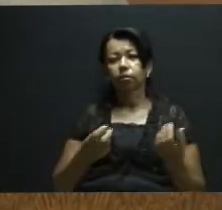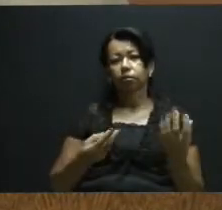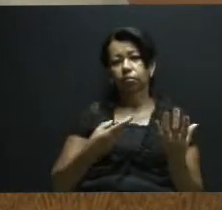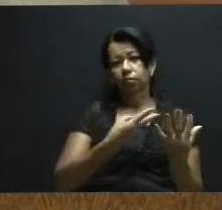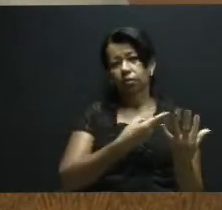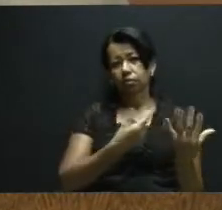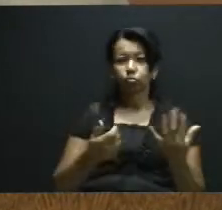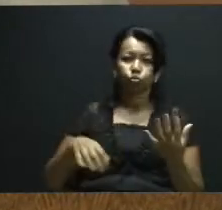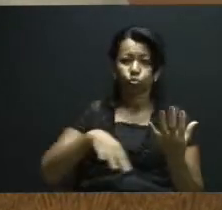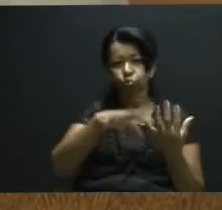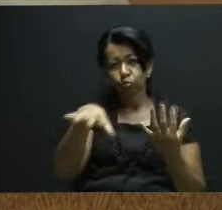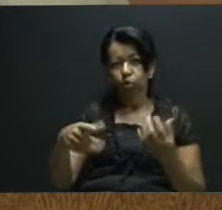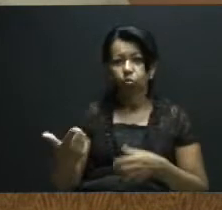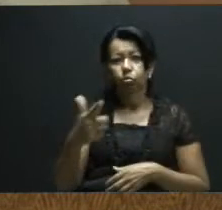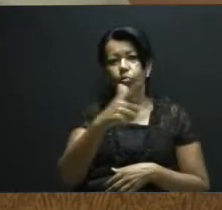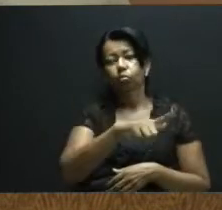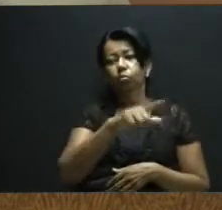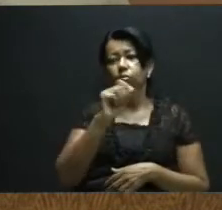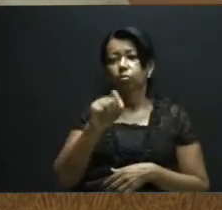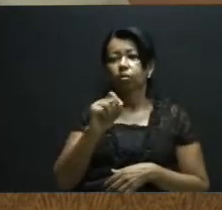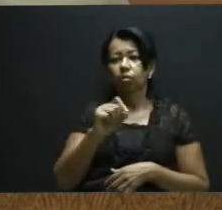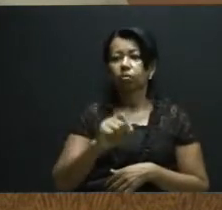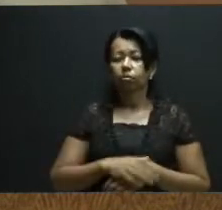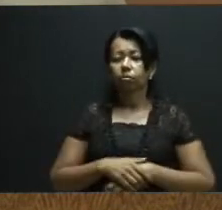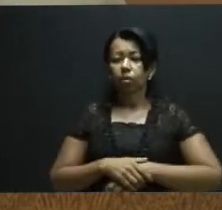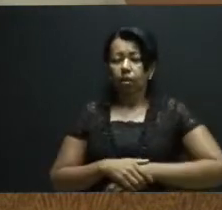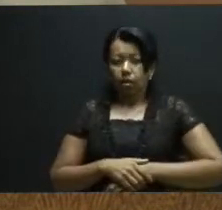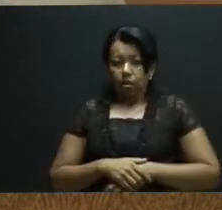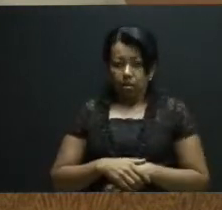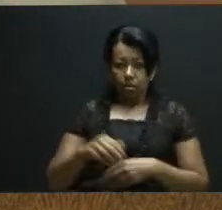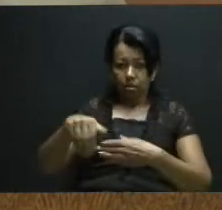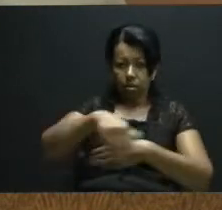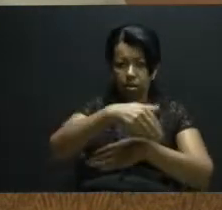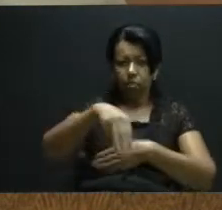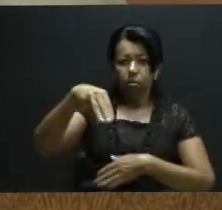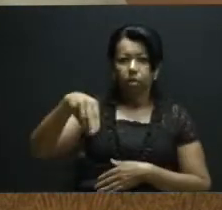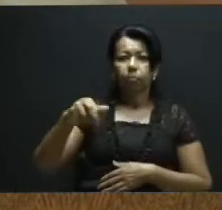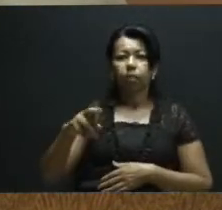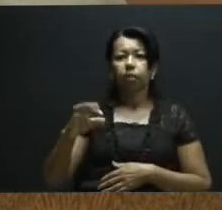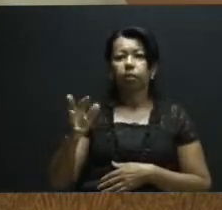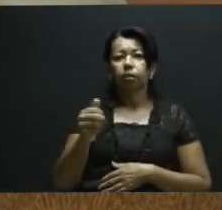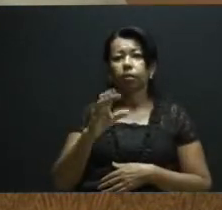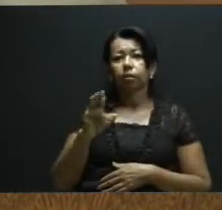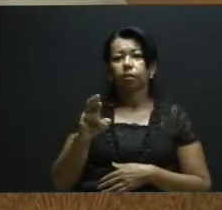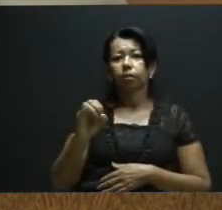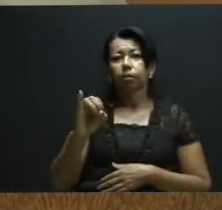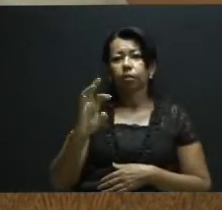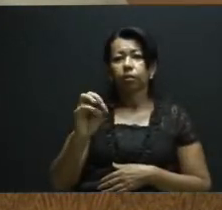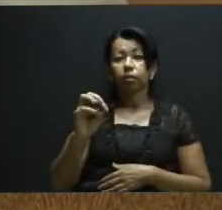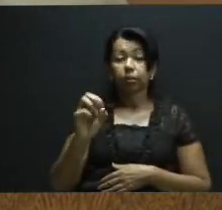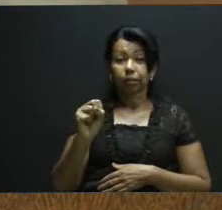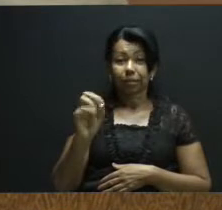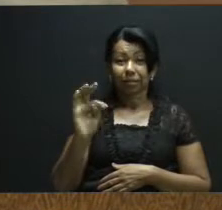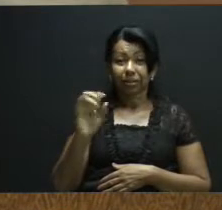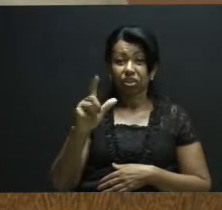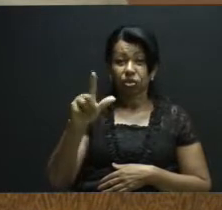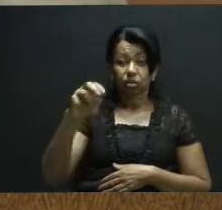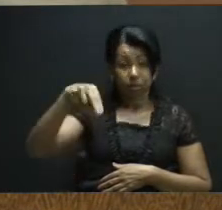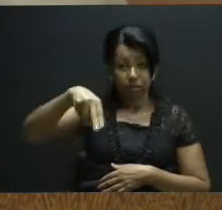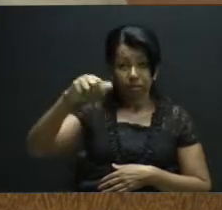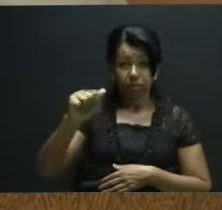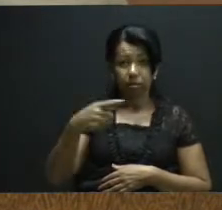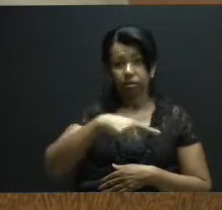reforma geral do centro de línguas localizado na rua maria cristina número 234 do jardim casqueiro